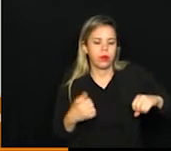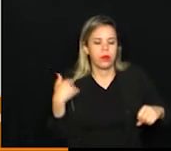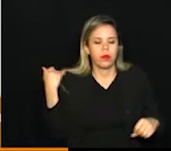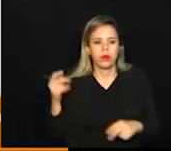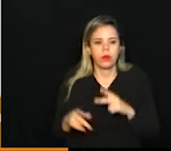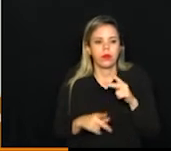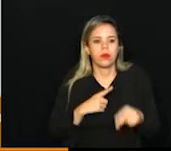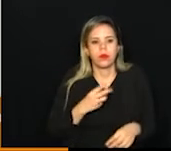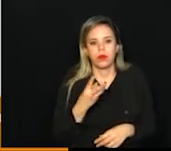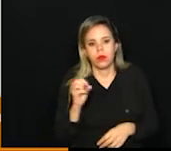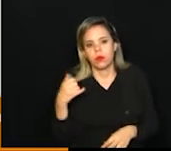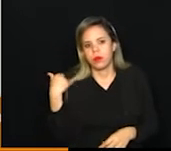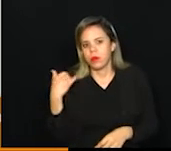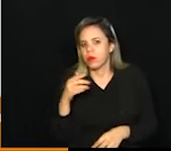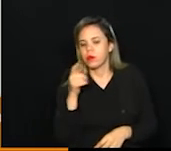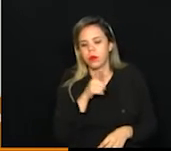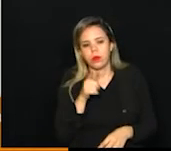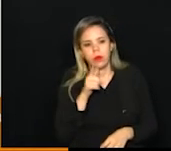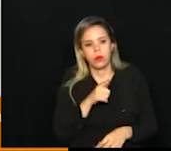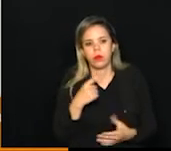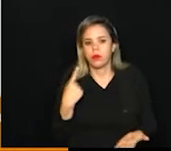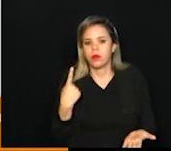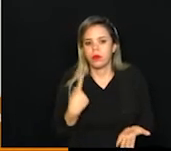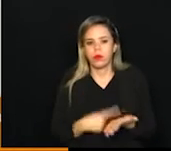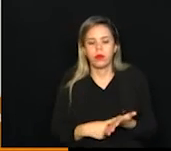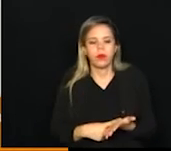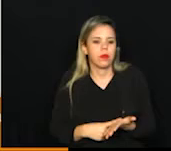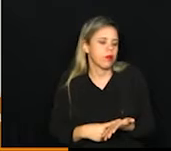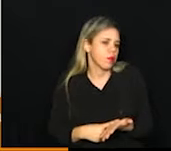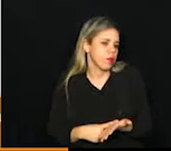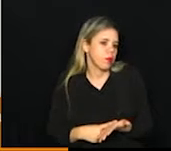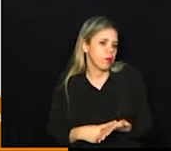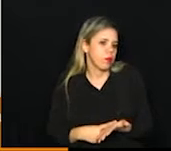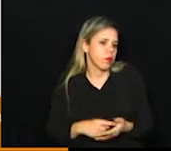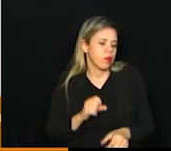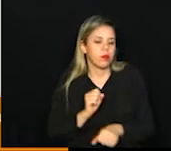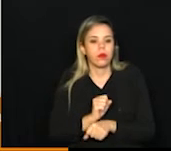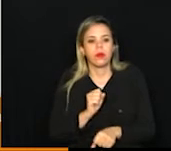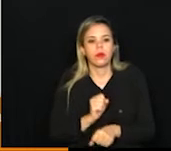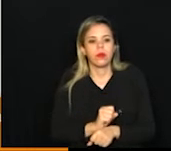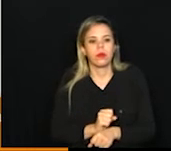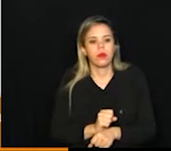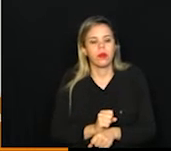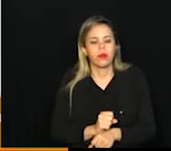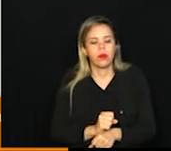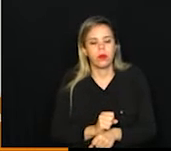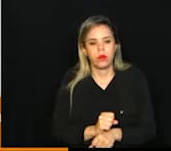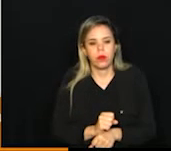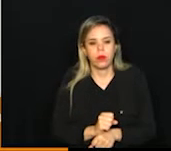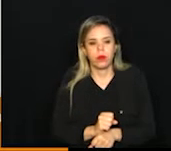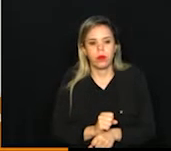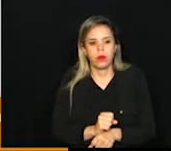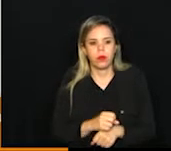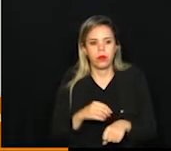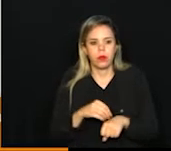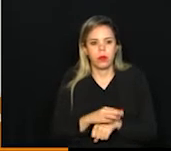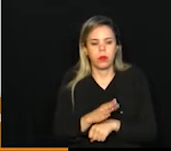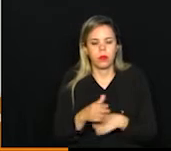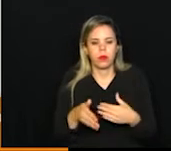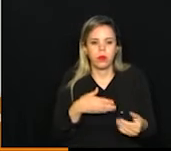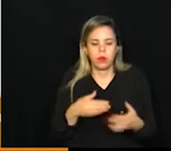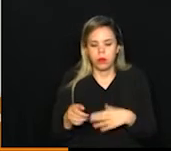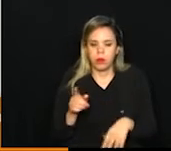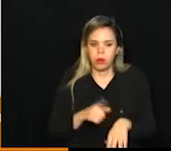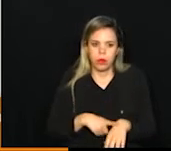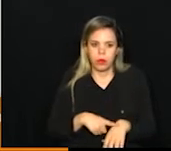que têm 30 anos, mas não conseguiram ainda o agendamento, aguardem e a gente traz aqui a qualquer